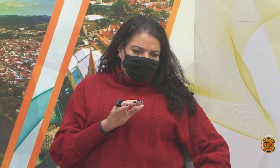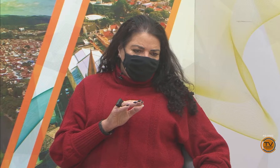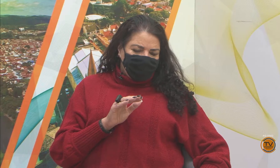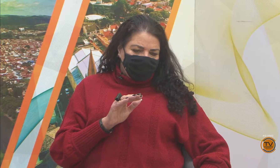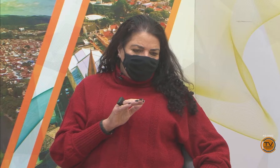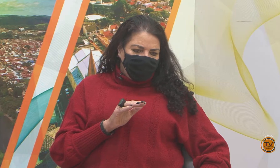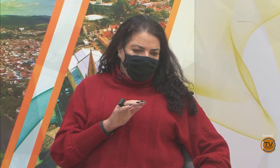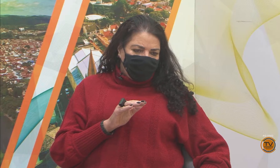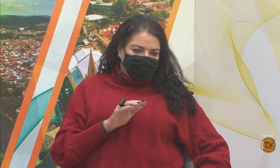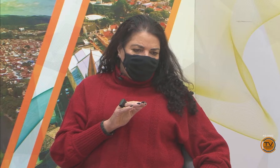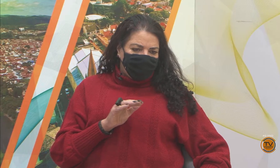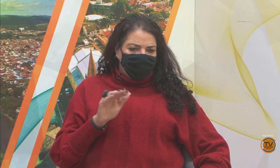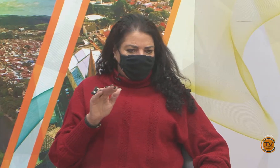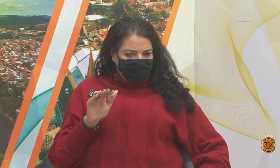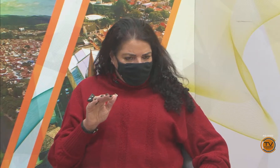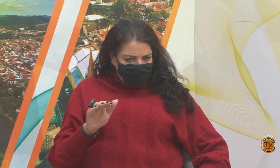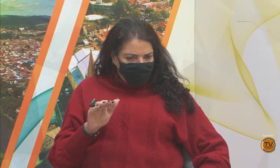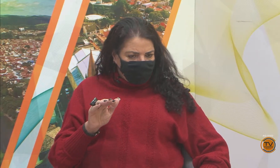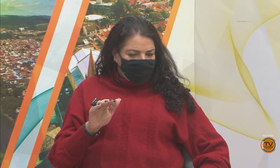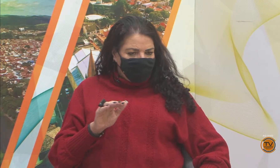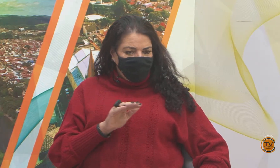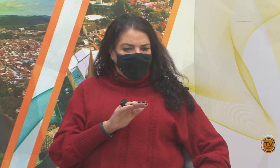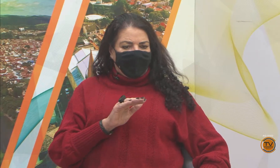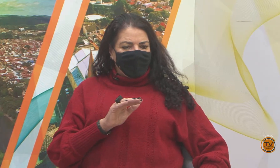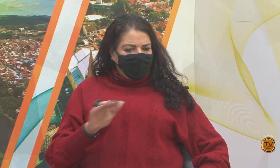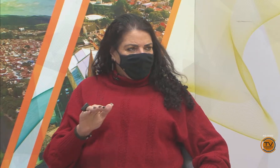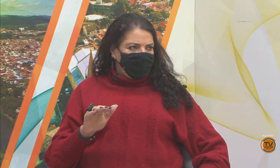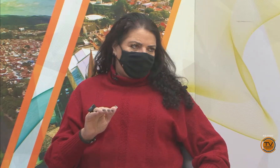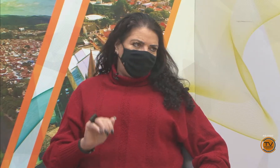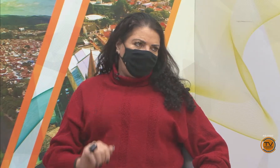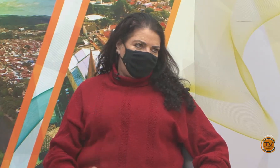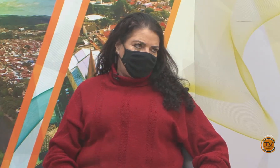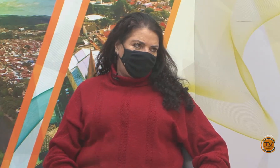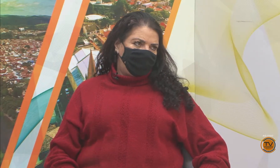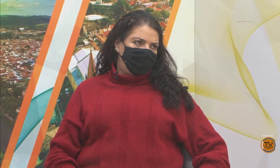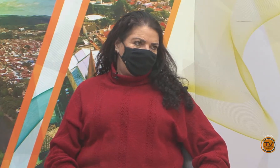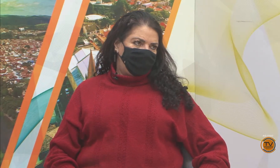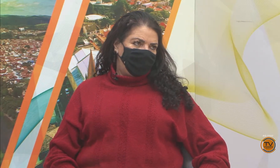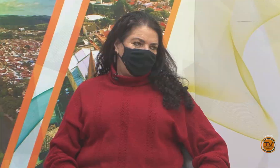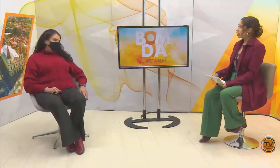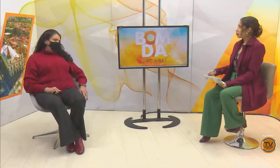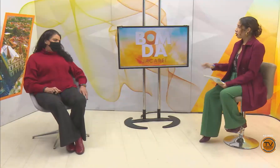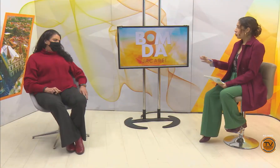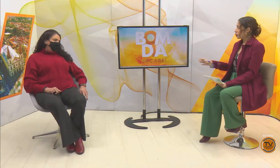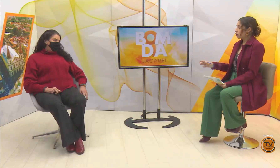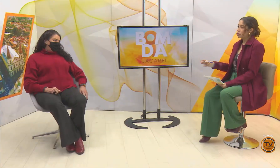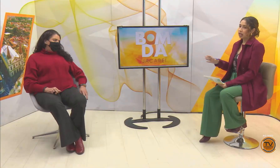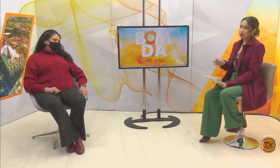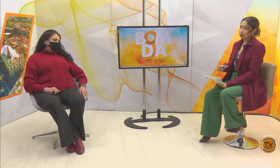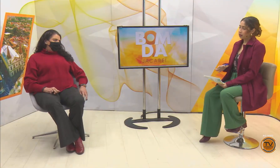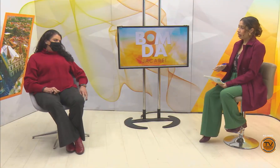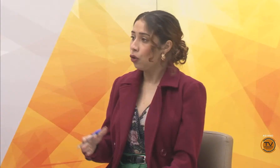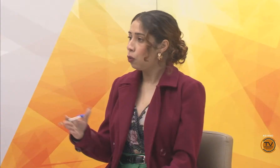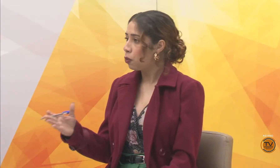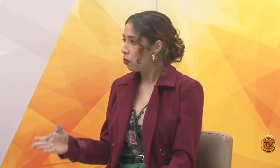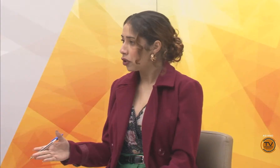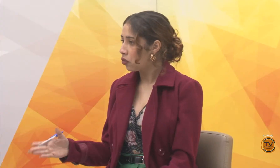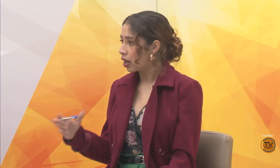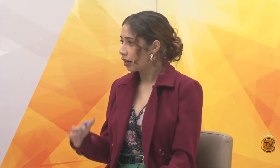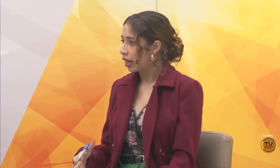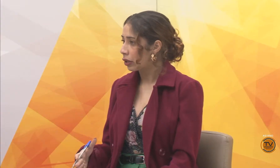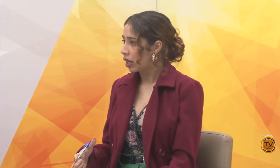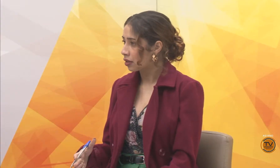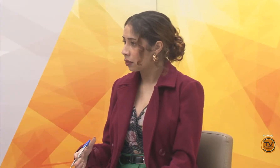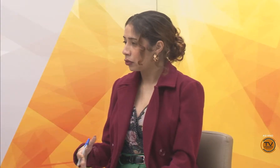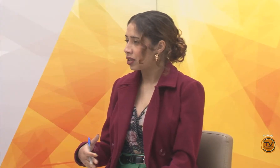caderneta de vacinação de criança, principalmente, e de adulto também, tem que estar em dia. Secretária, só para o pessoal de casa entender, o público